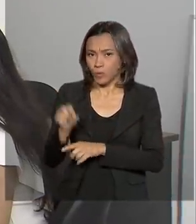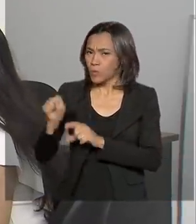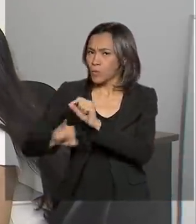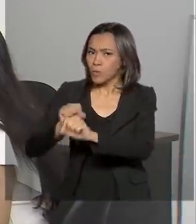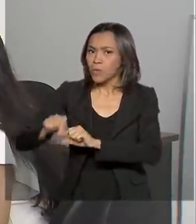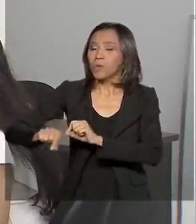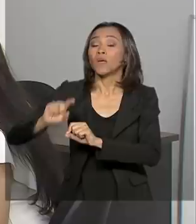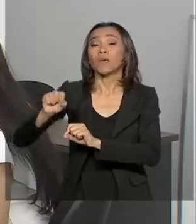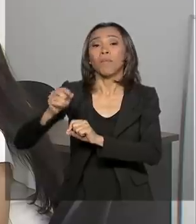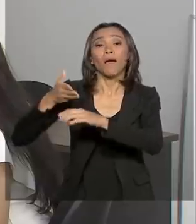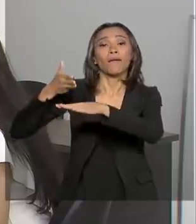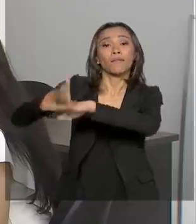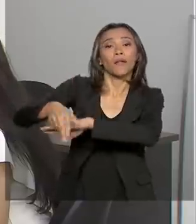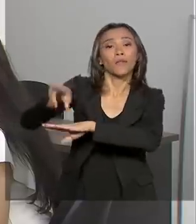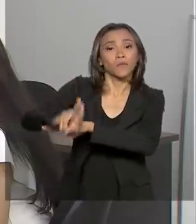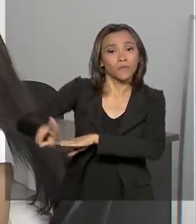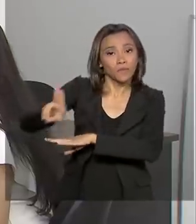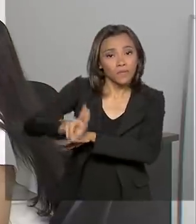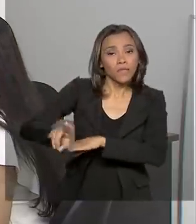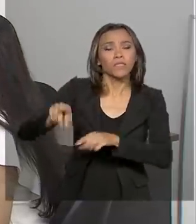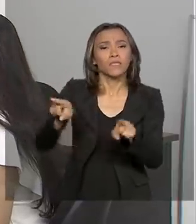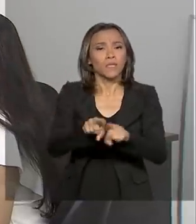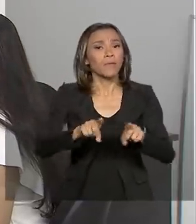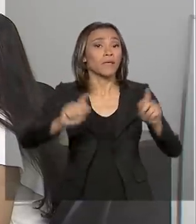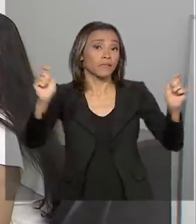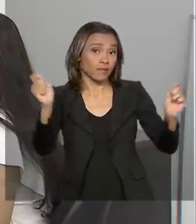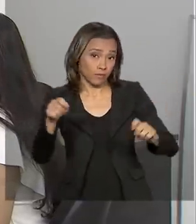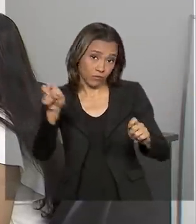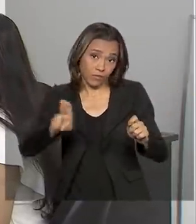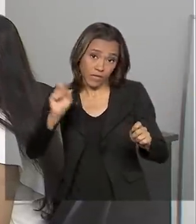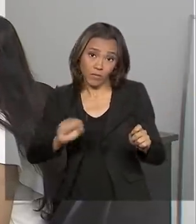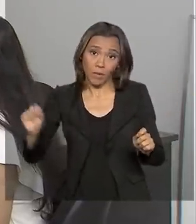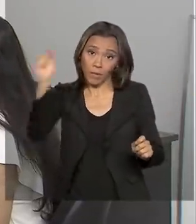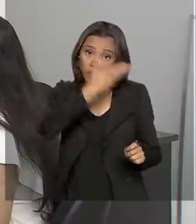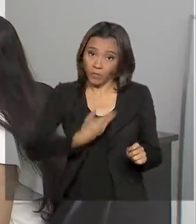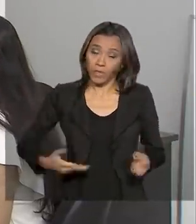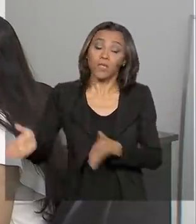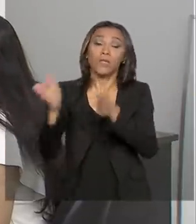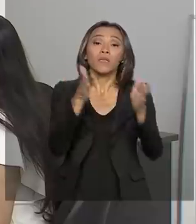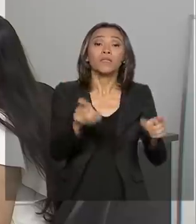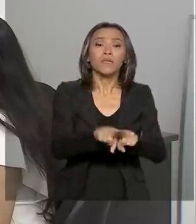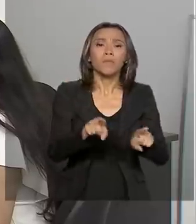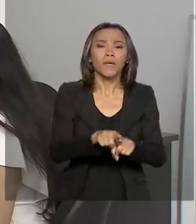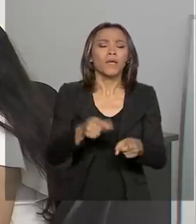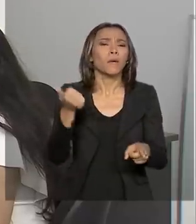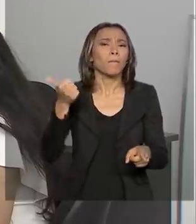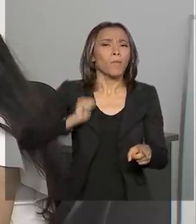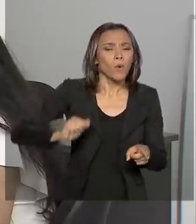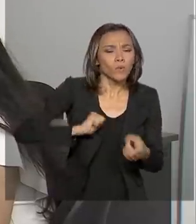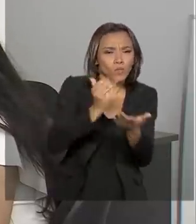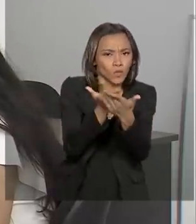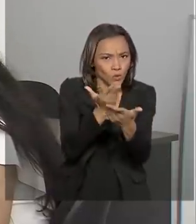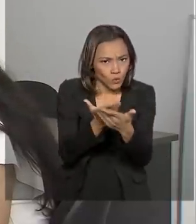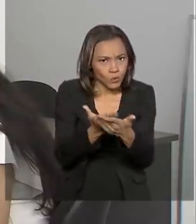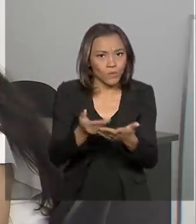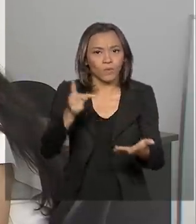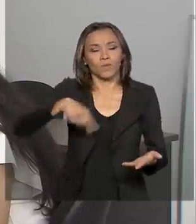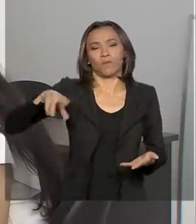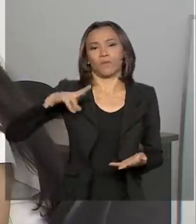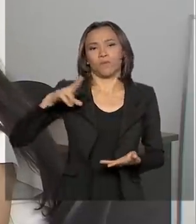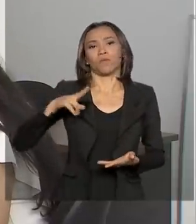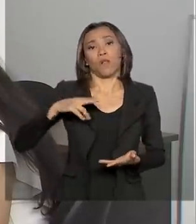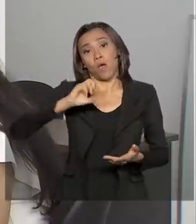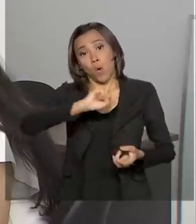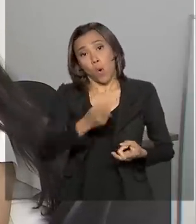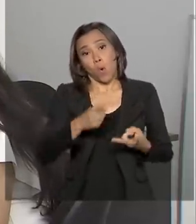país. Também é possível se candidatar a uma bolsa de estudos em faculdades particulares pelo ProUni ou solicitar